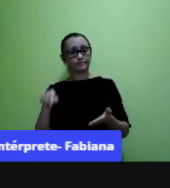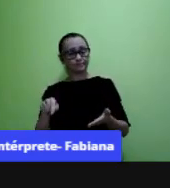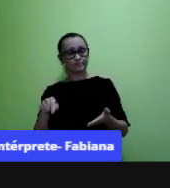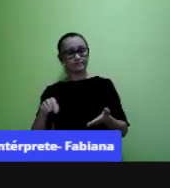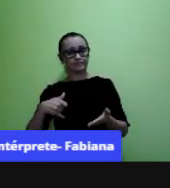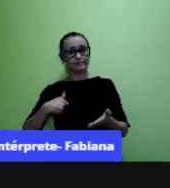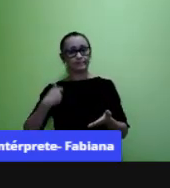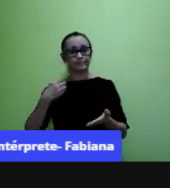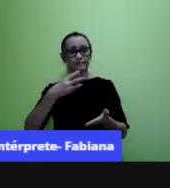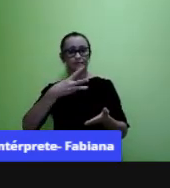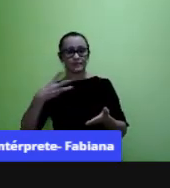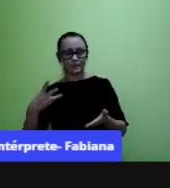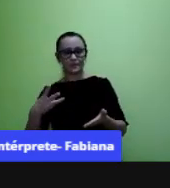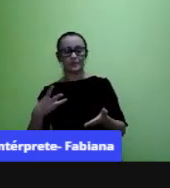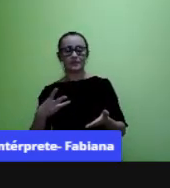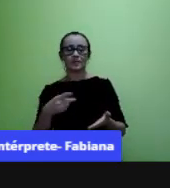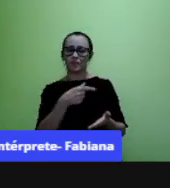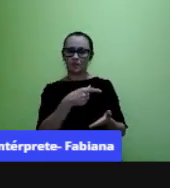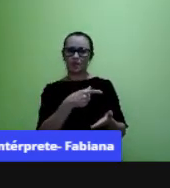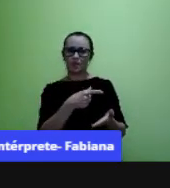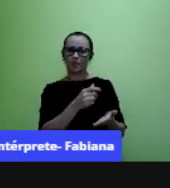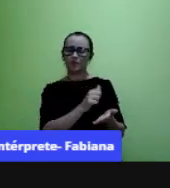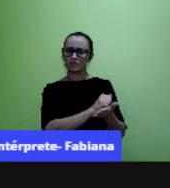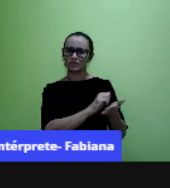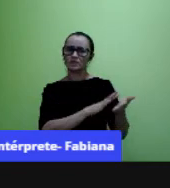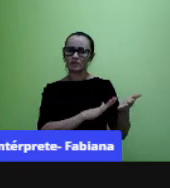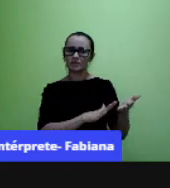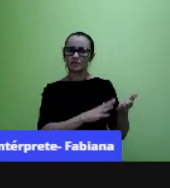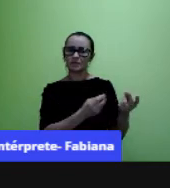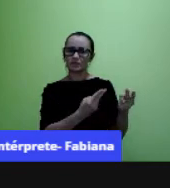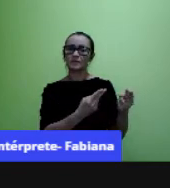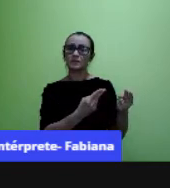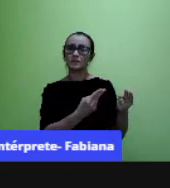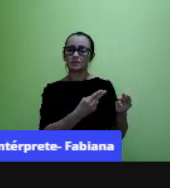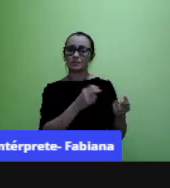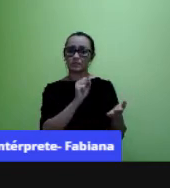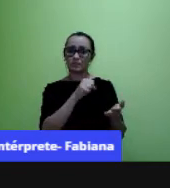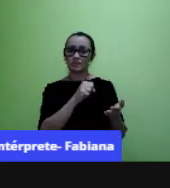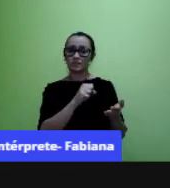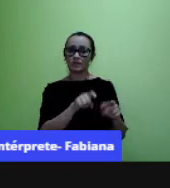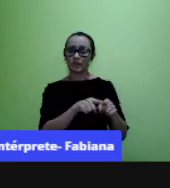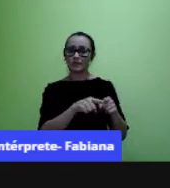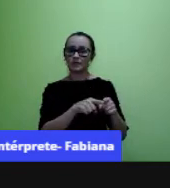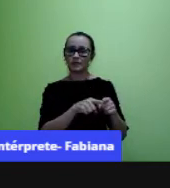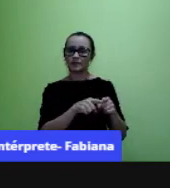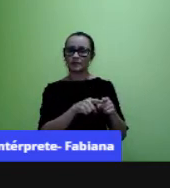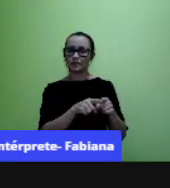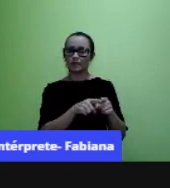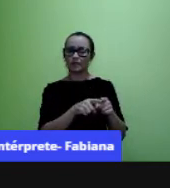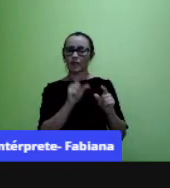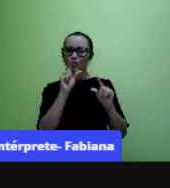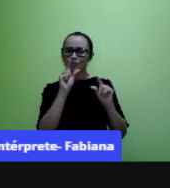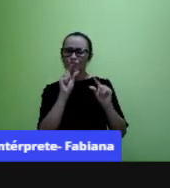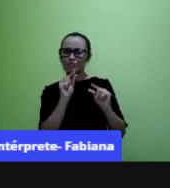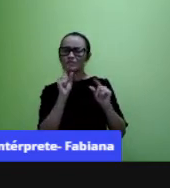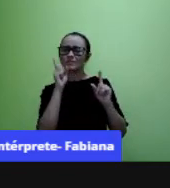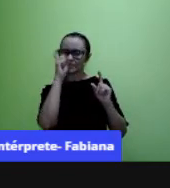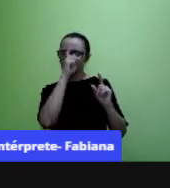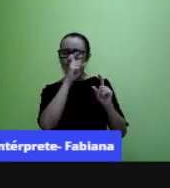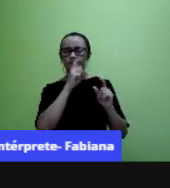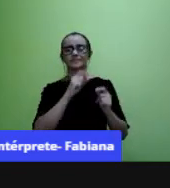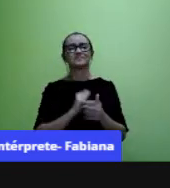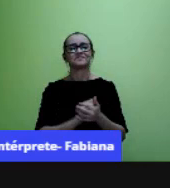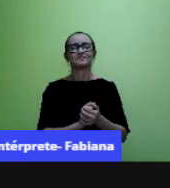Pode, mas eu preciso de uma progressão. Então, aqui eu já coloquei 2 atividades trabalhando o quê? O reconhecimento do corpo. Então, a primeira, nós